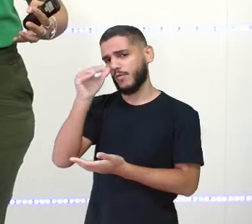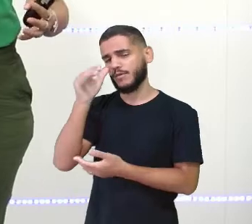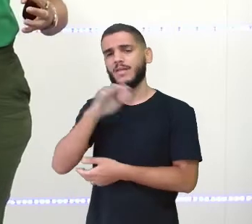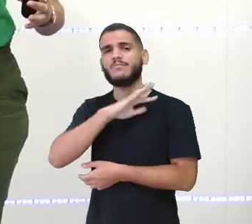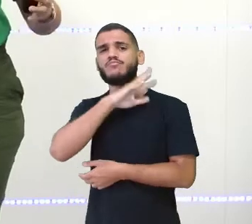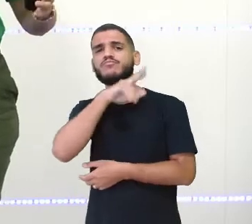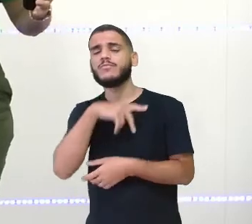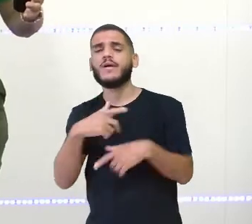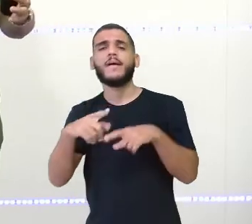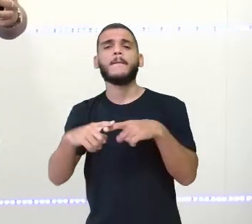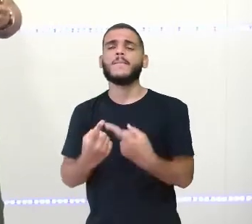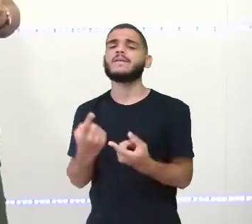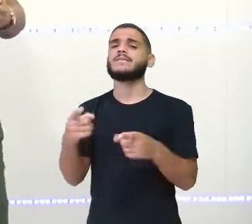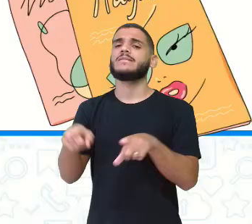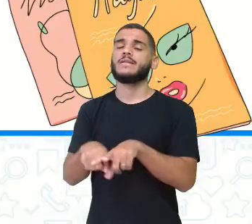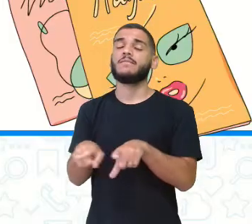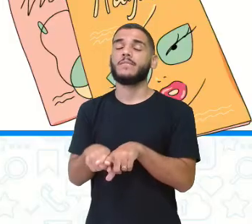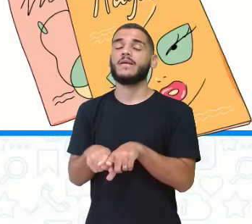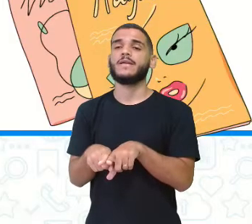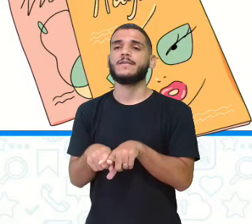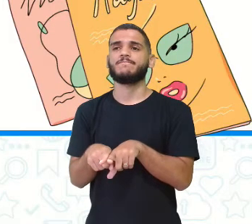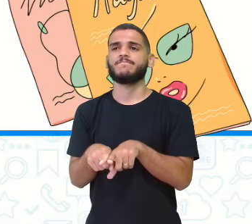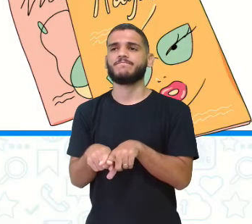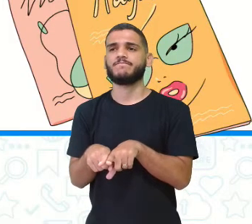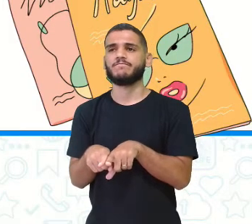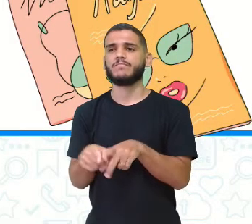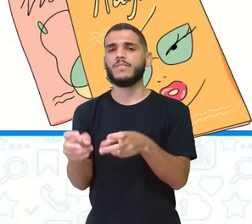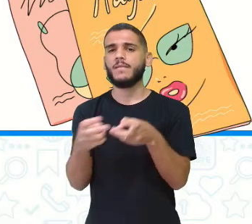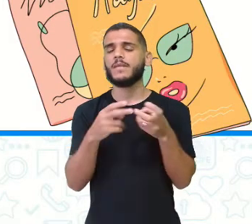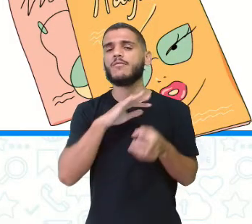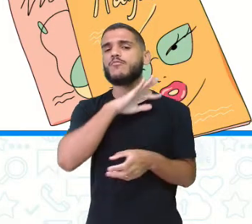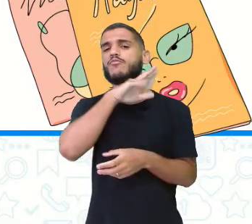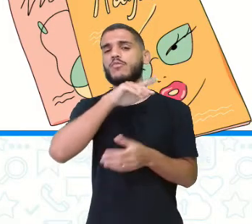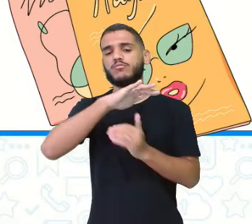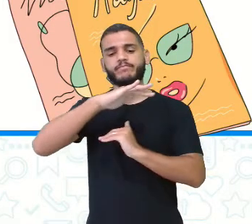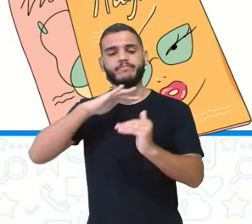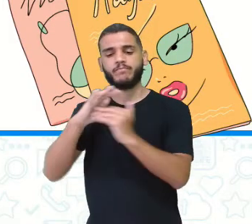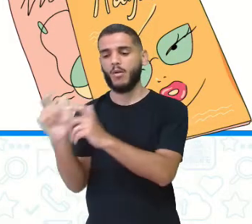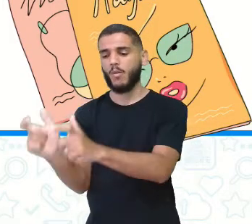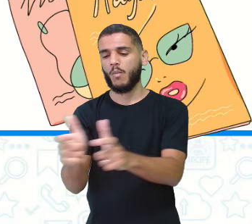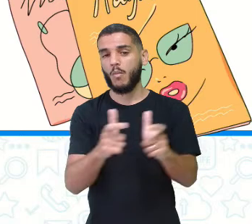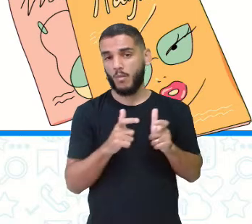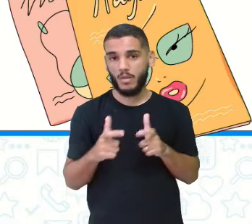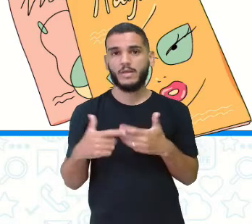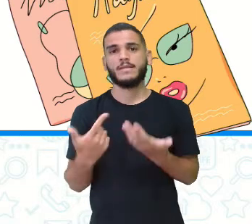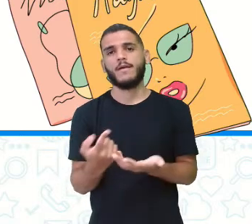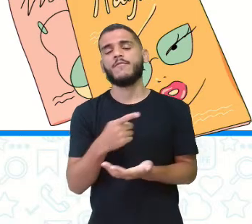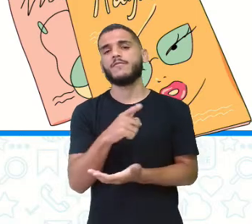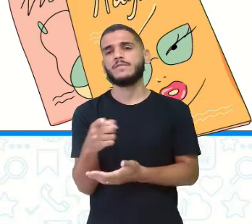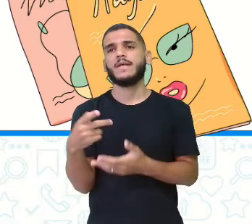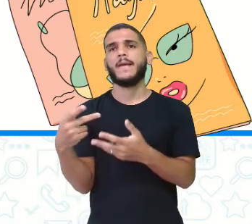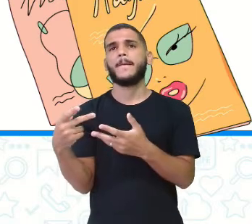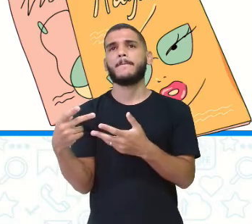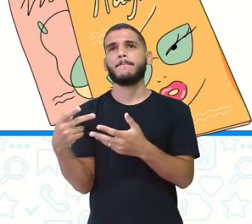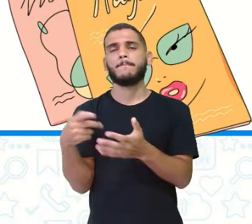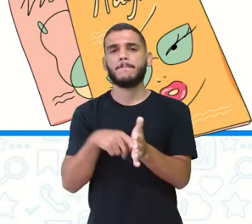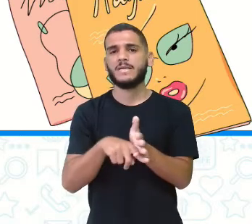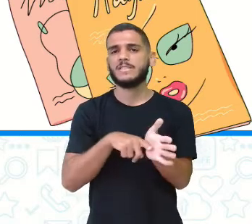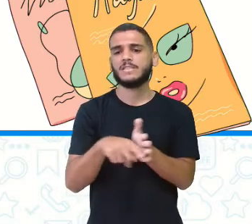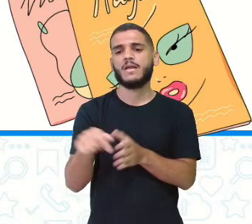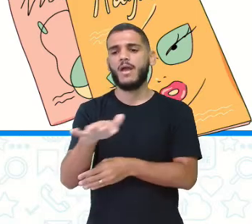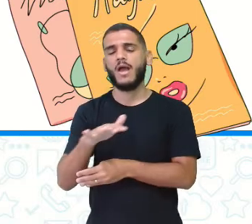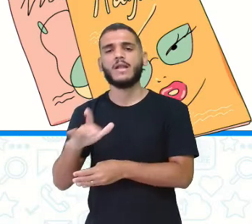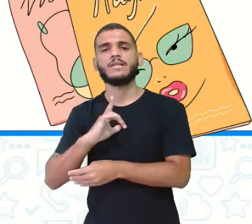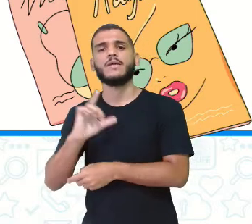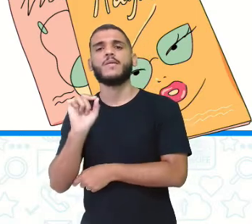Não. Encontramos curiosidades em todas as áreas, tá? E aí você busca pela área que você